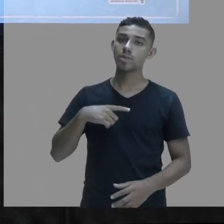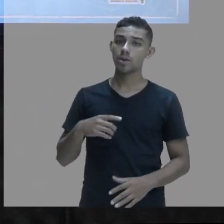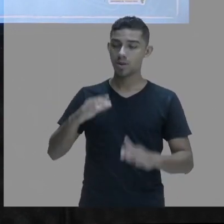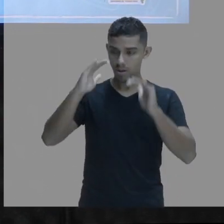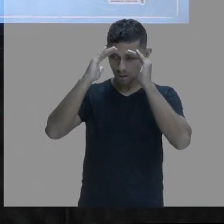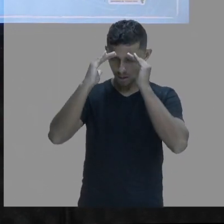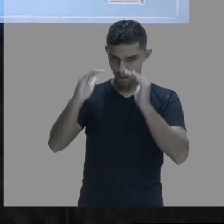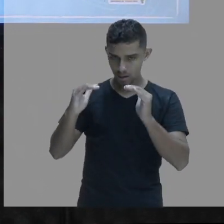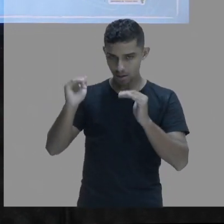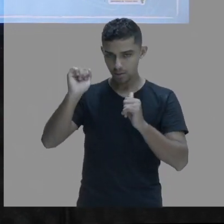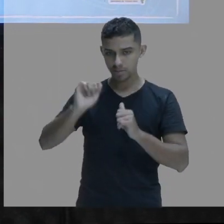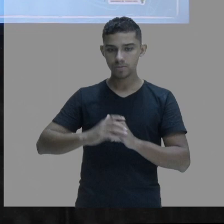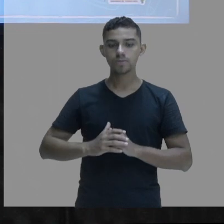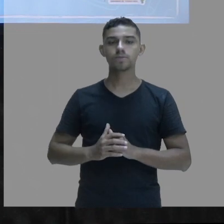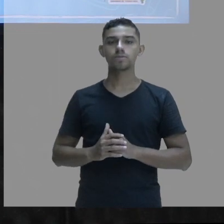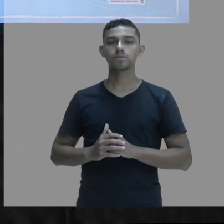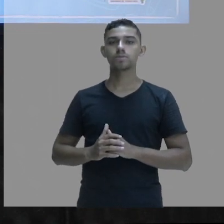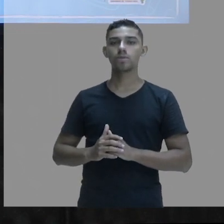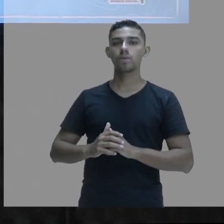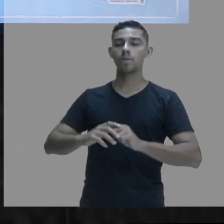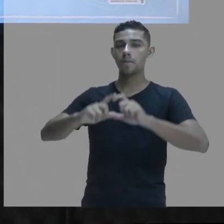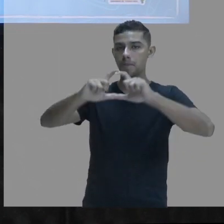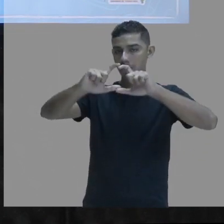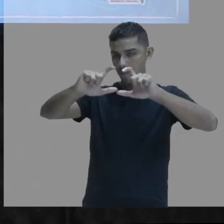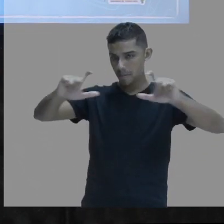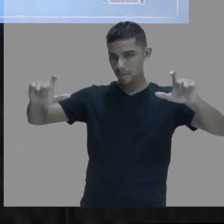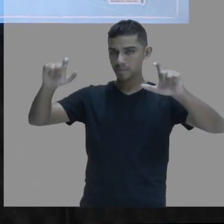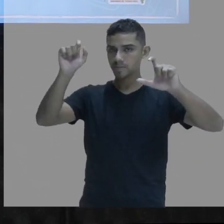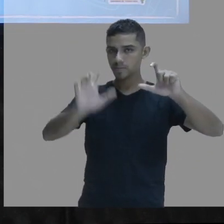à fórmula geral,